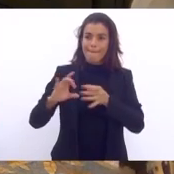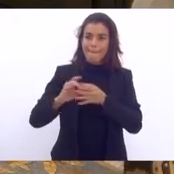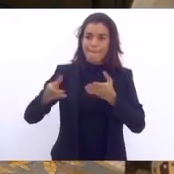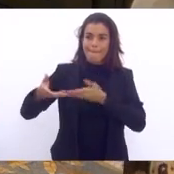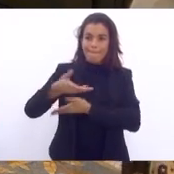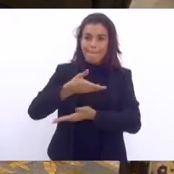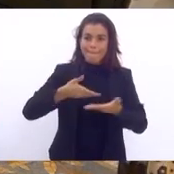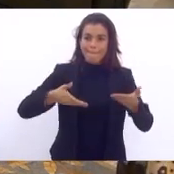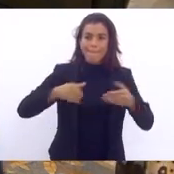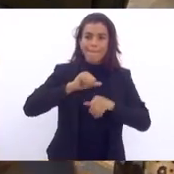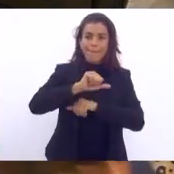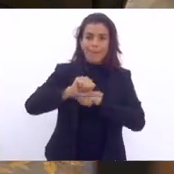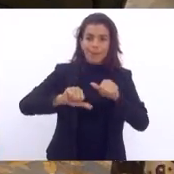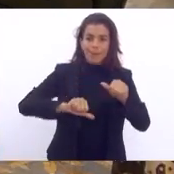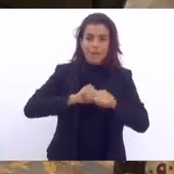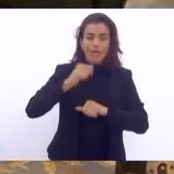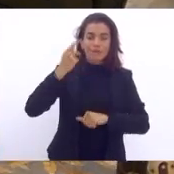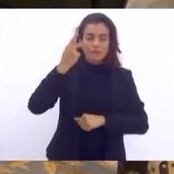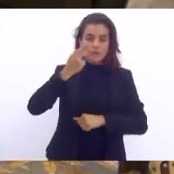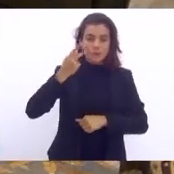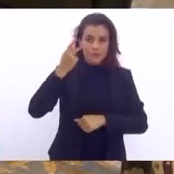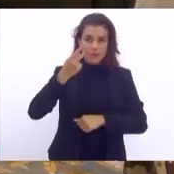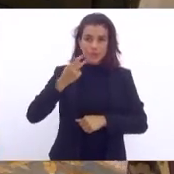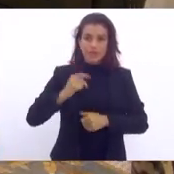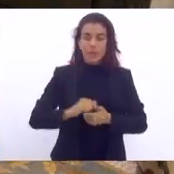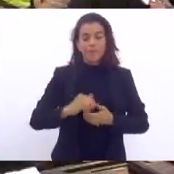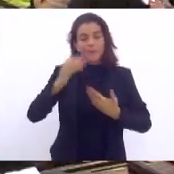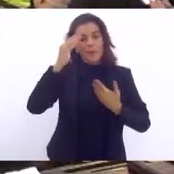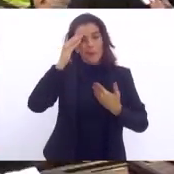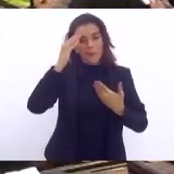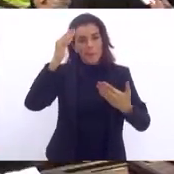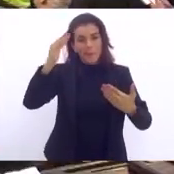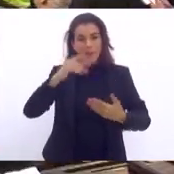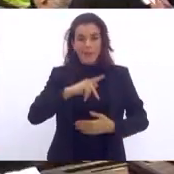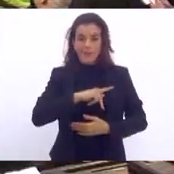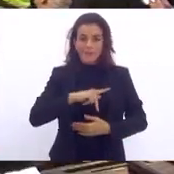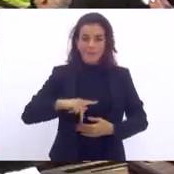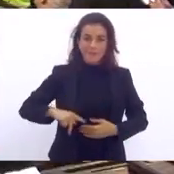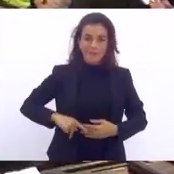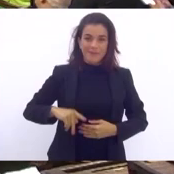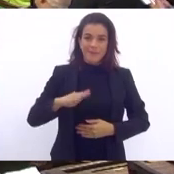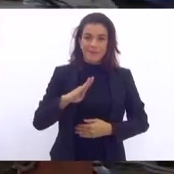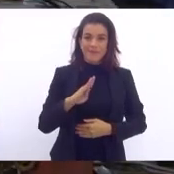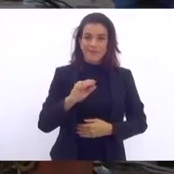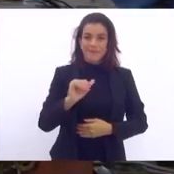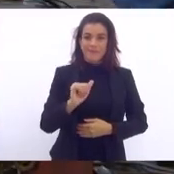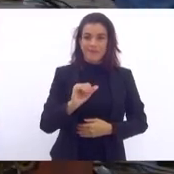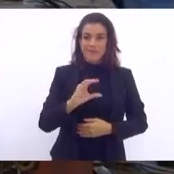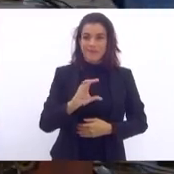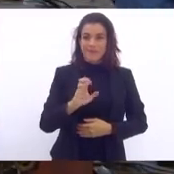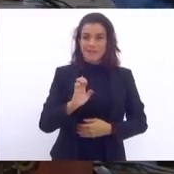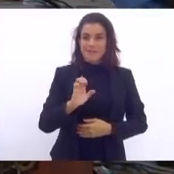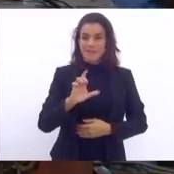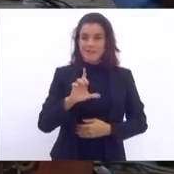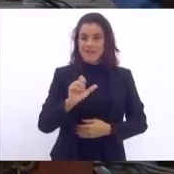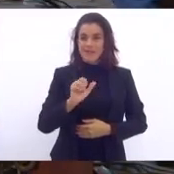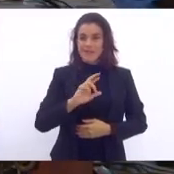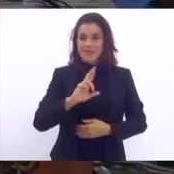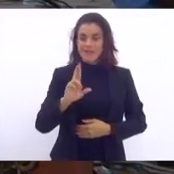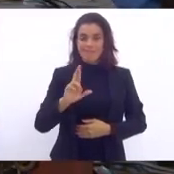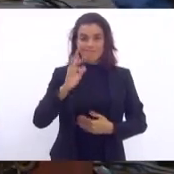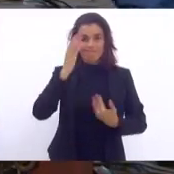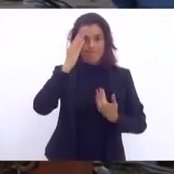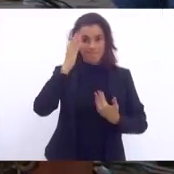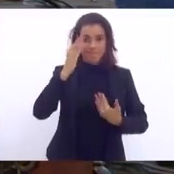a impunidade. Obrigado, presidente Bacelar. Eu que agradeço, deputado Mink. Anuncio,